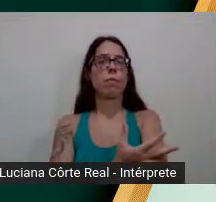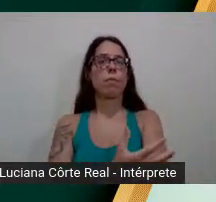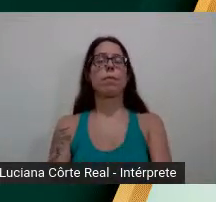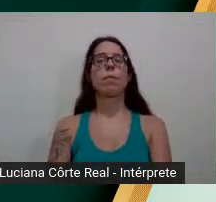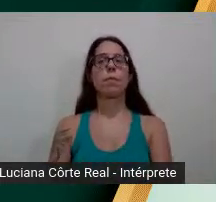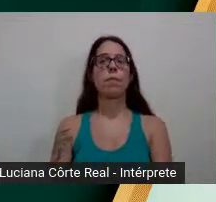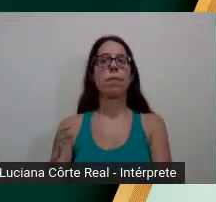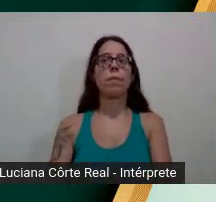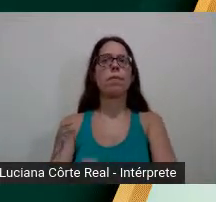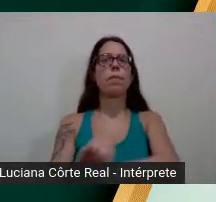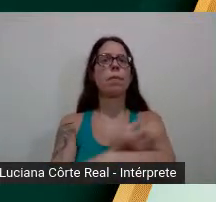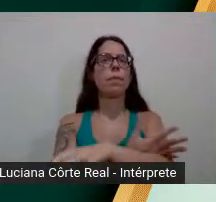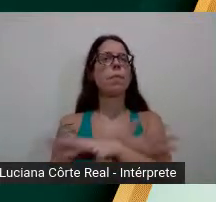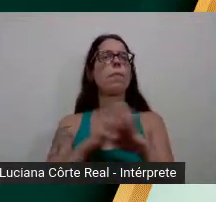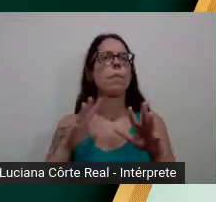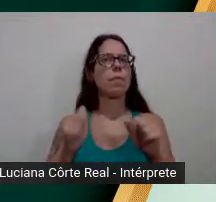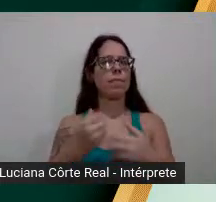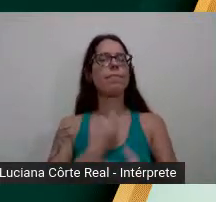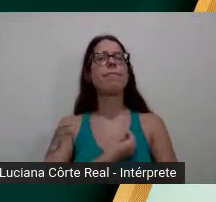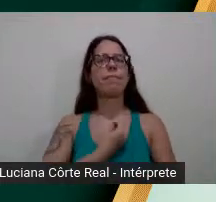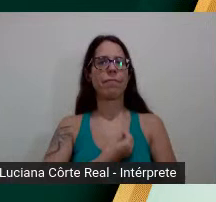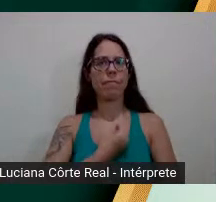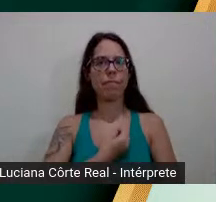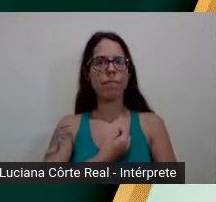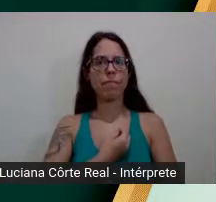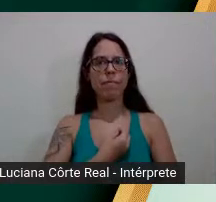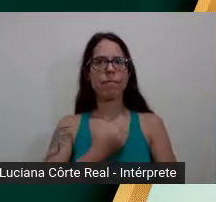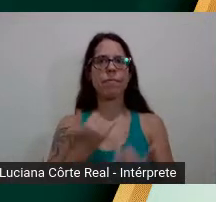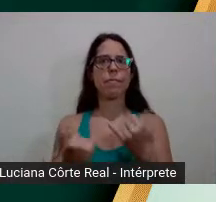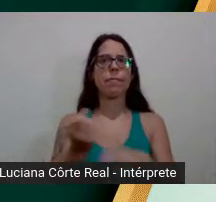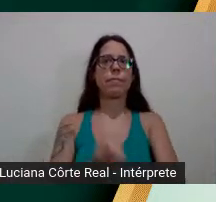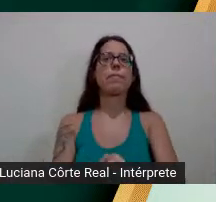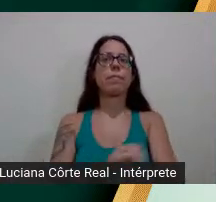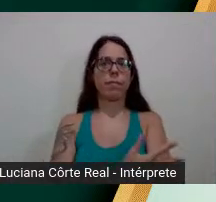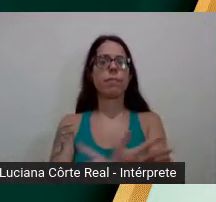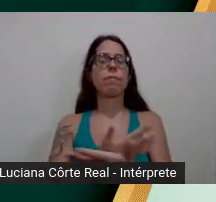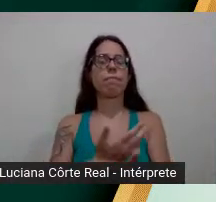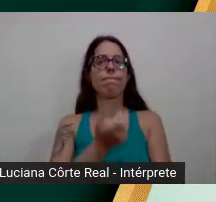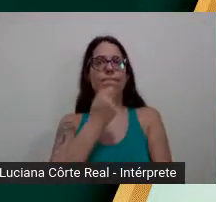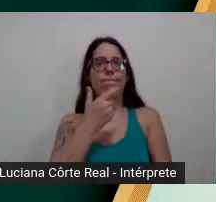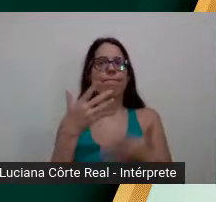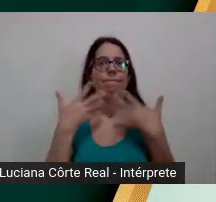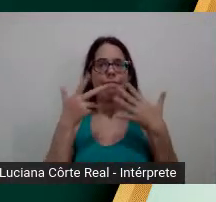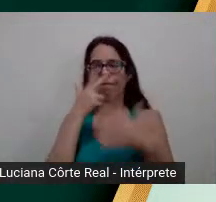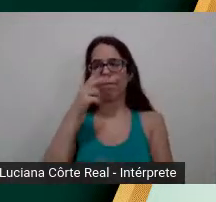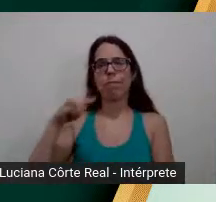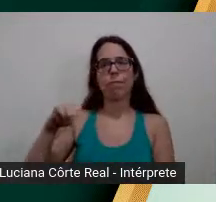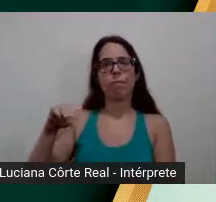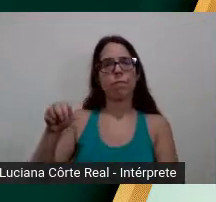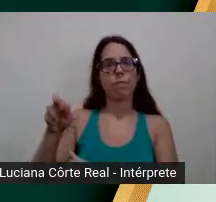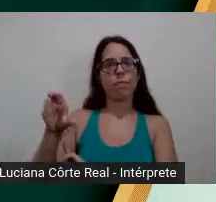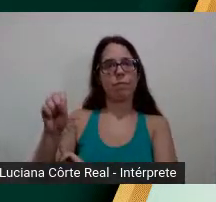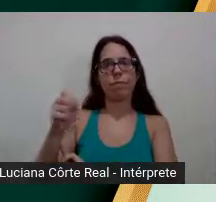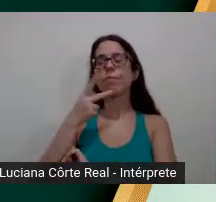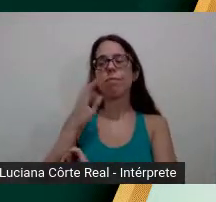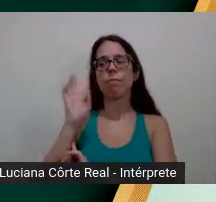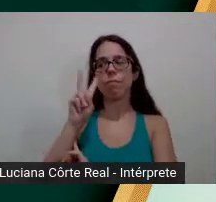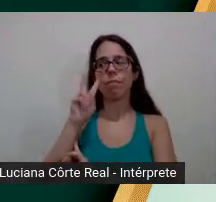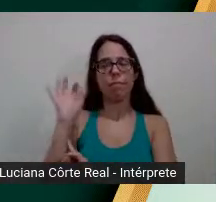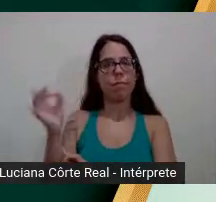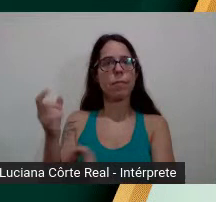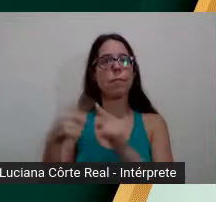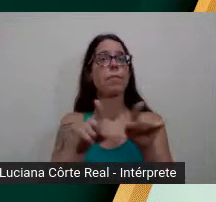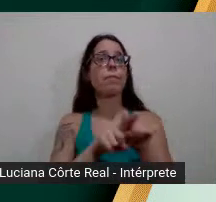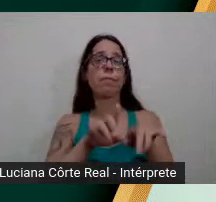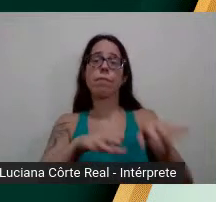a emoção que todos passam, aquelas alegres, muito bem lembrada pelo Marcos, e aquelas tristes de ver um colega